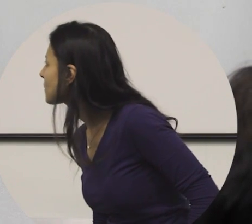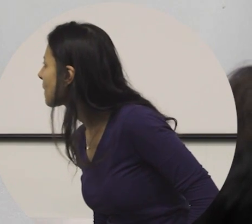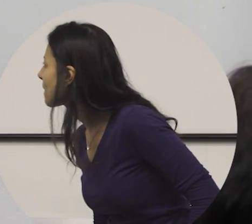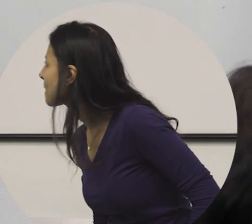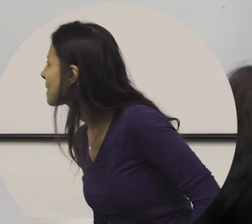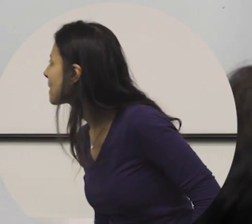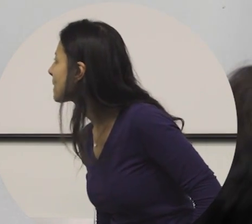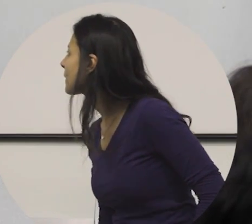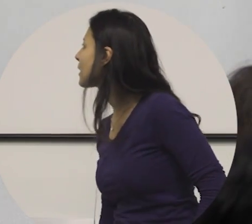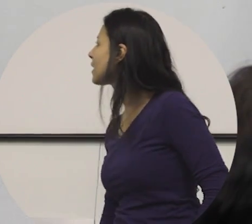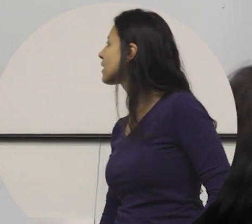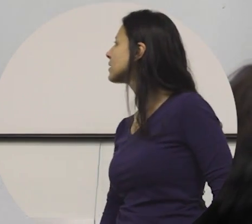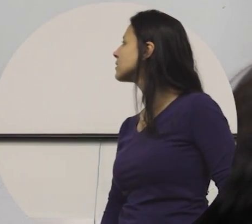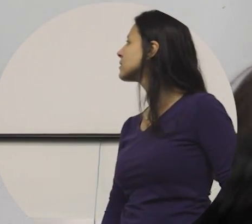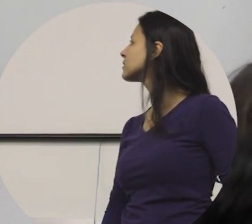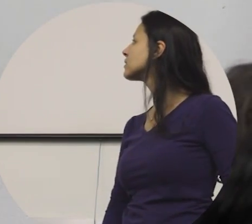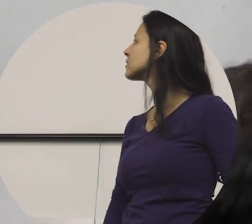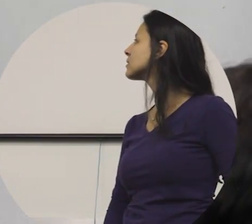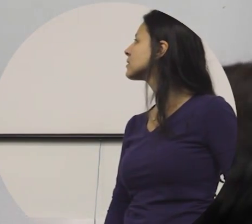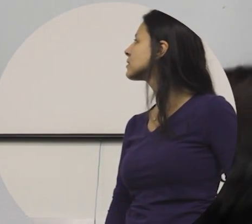aqui é saber,